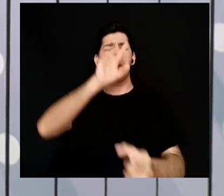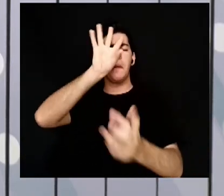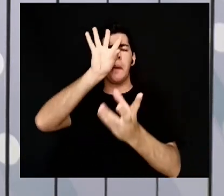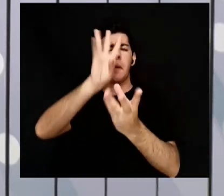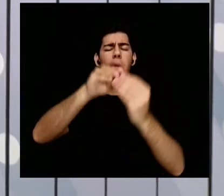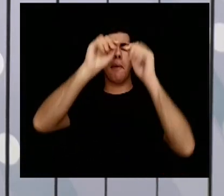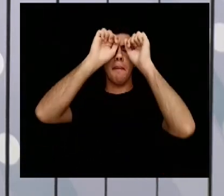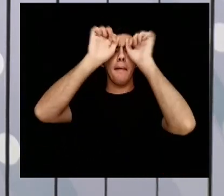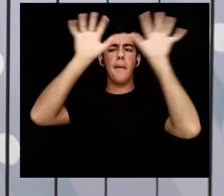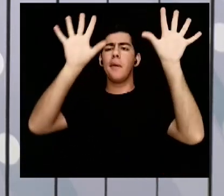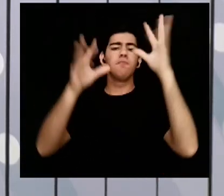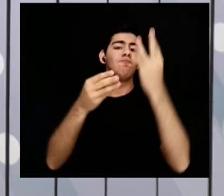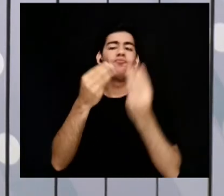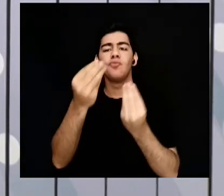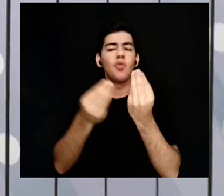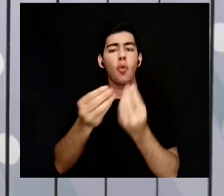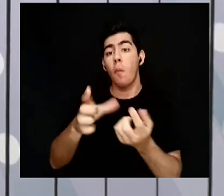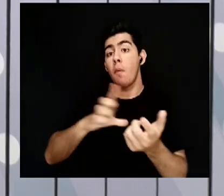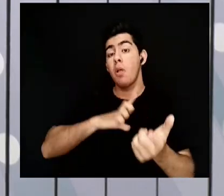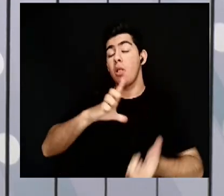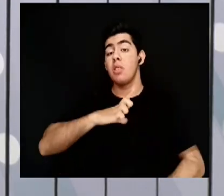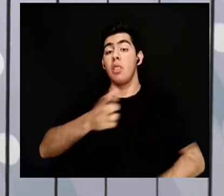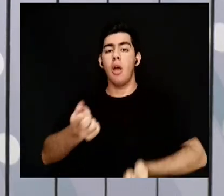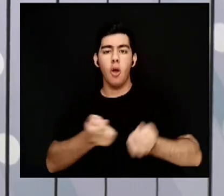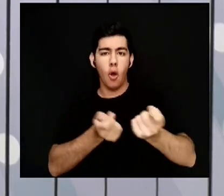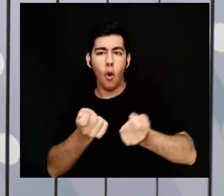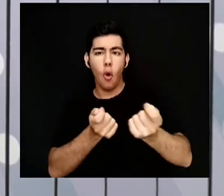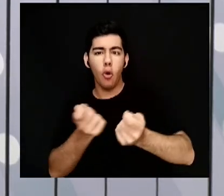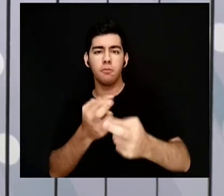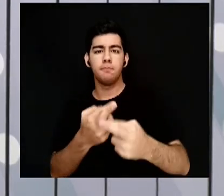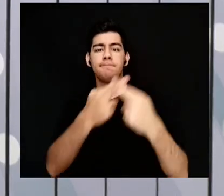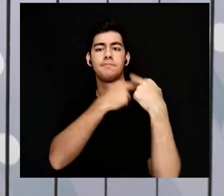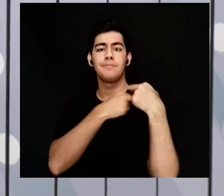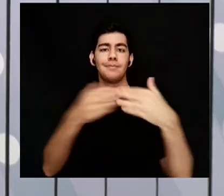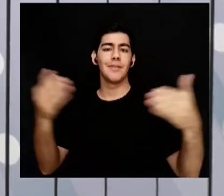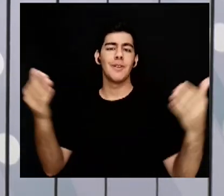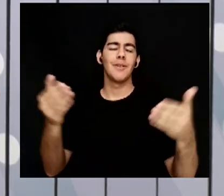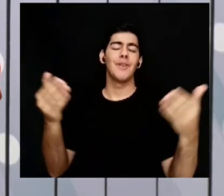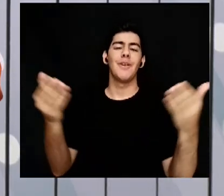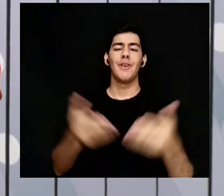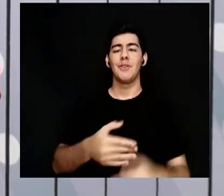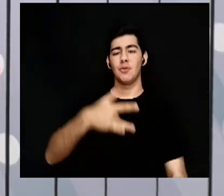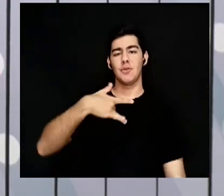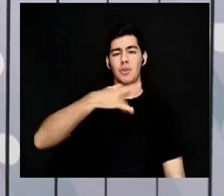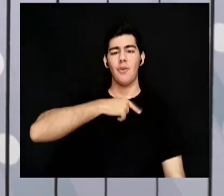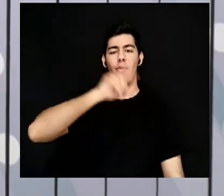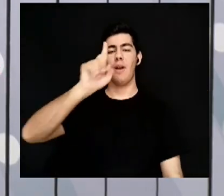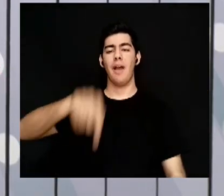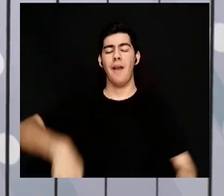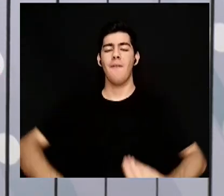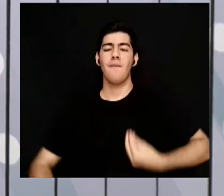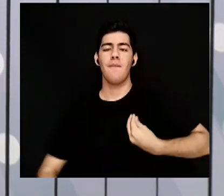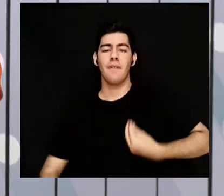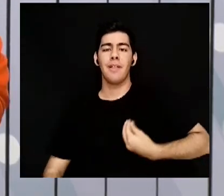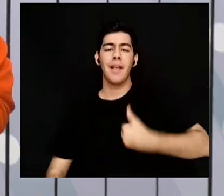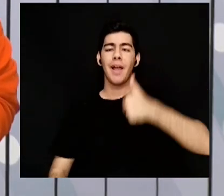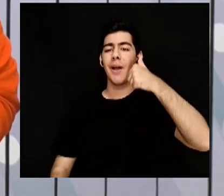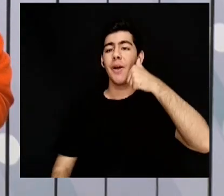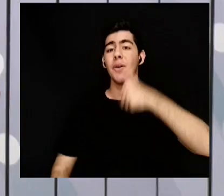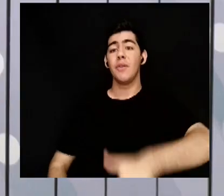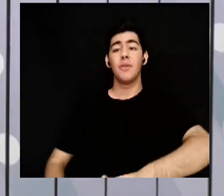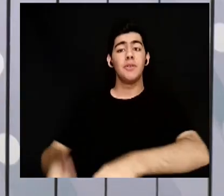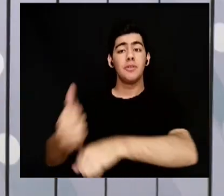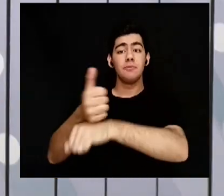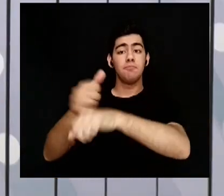forma responsável, a gente conversa hoje aqui no Saúde é Vida com a endocrinologista e metabologista, a